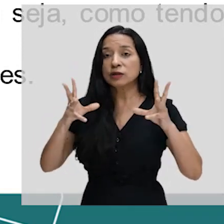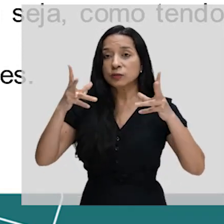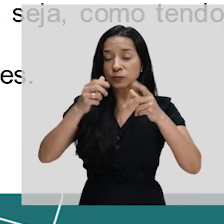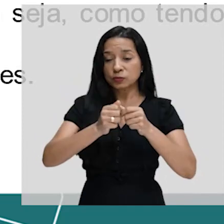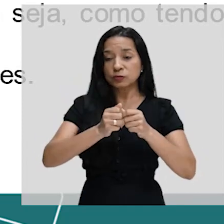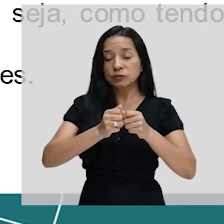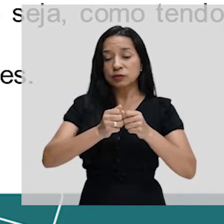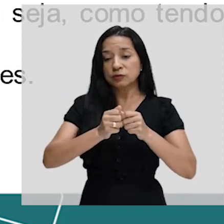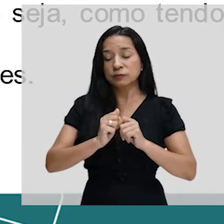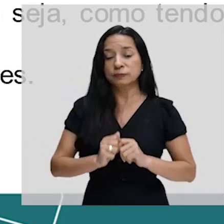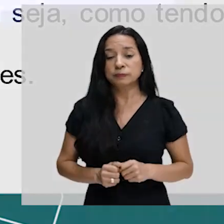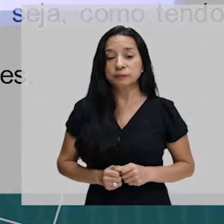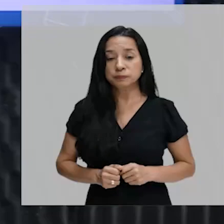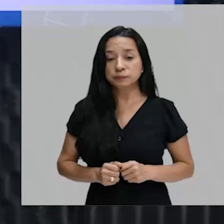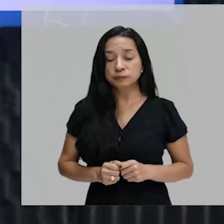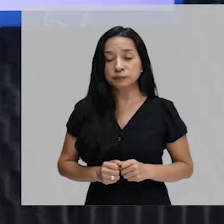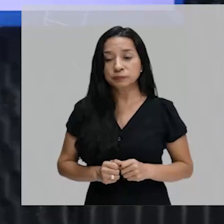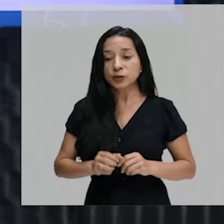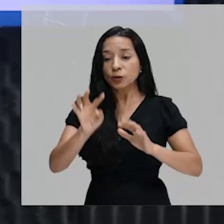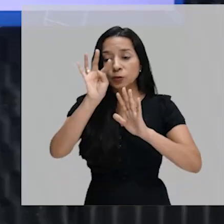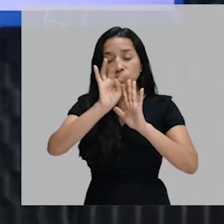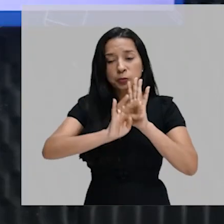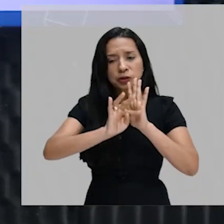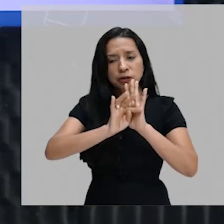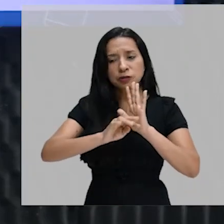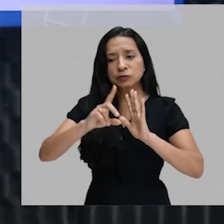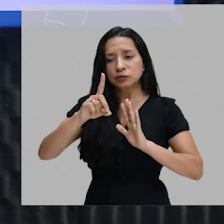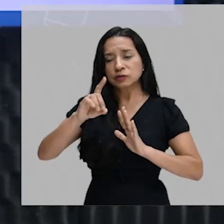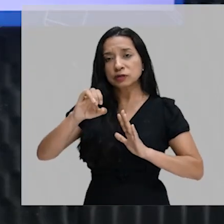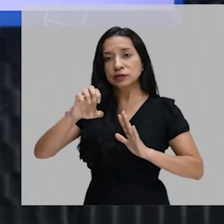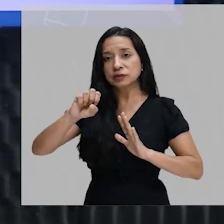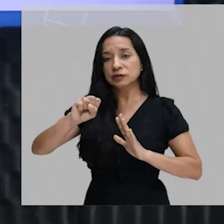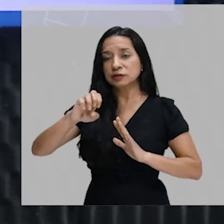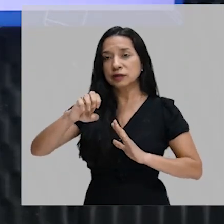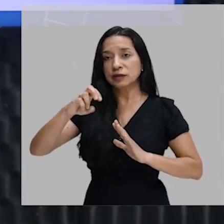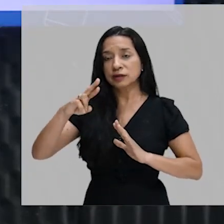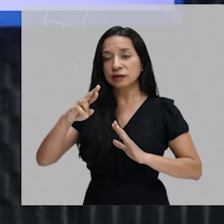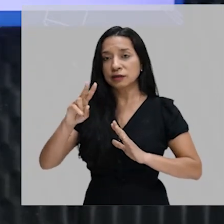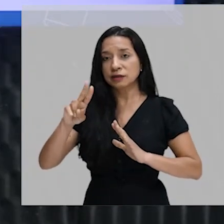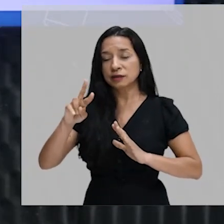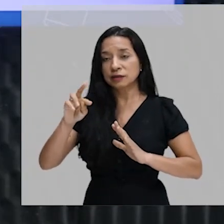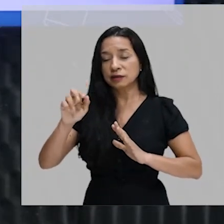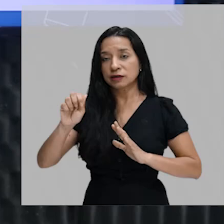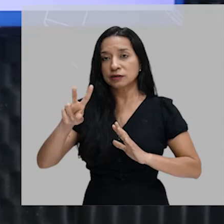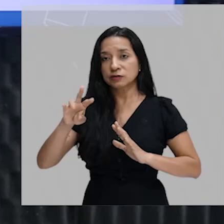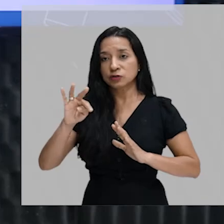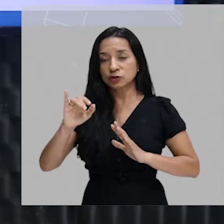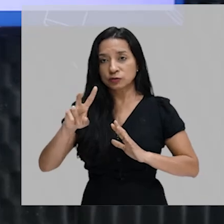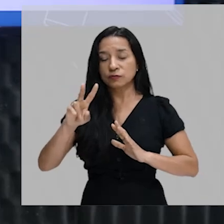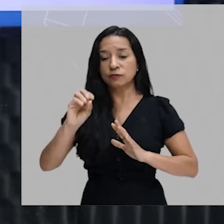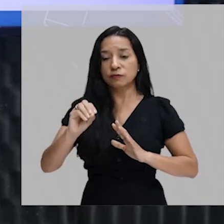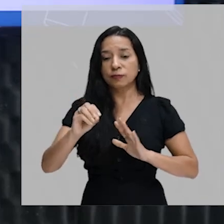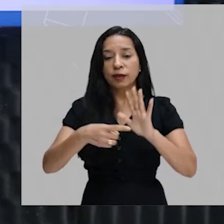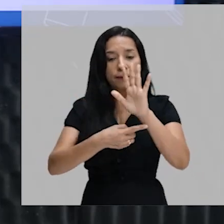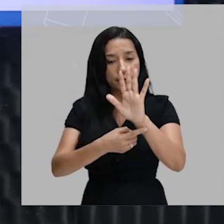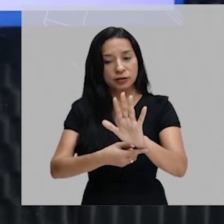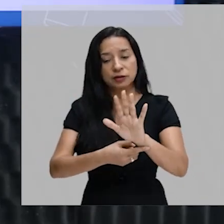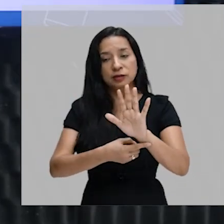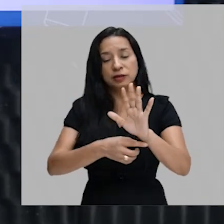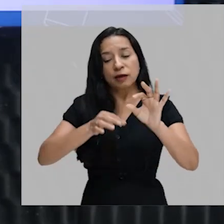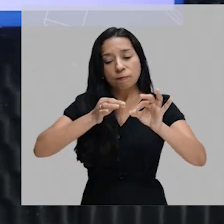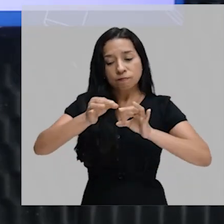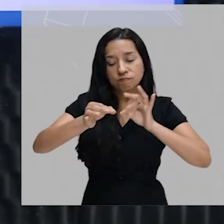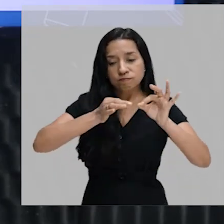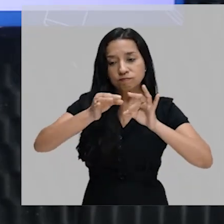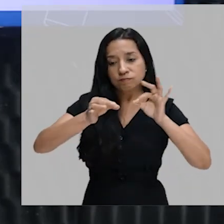se tratando de um texto dissertativo, mas eu posso também fazer o resumo de uma narrativa. As ideias devem ser apresentadas na ordem lógica,